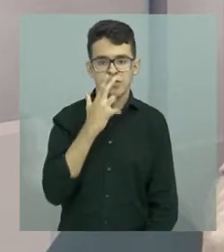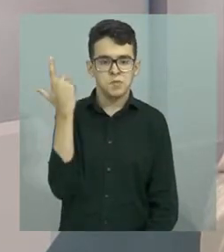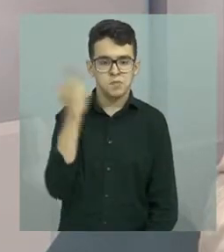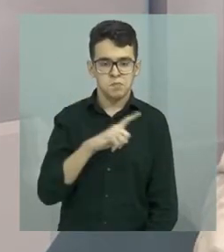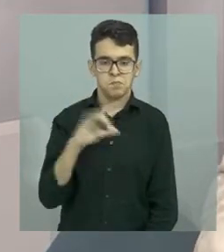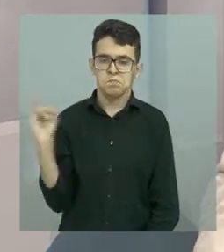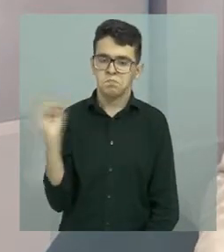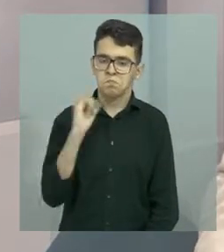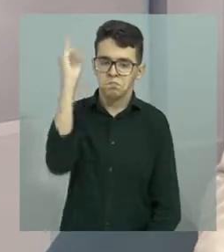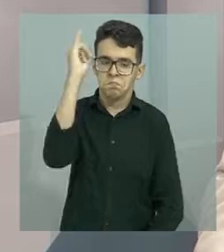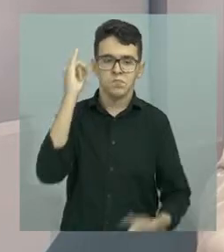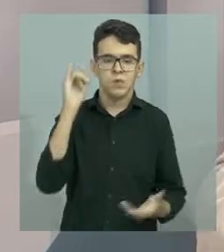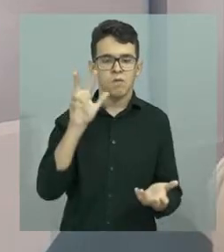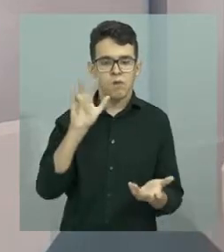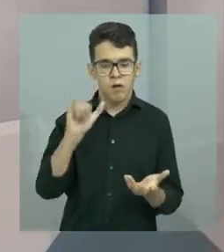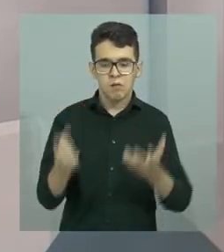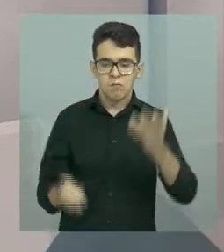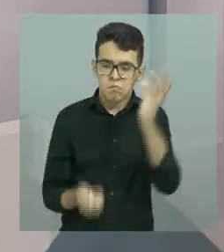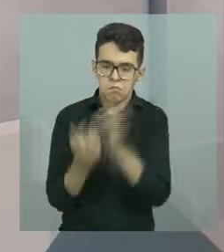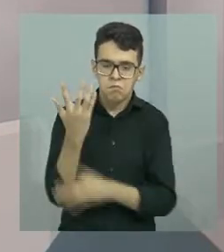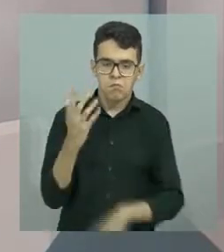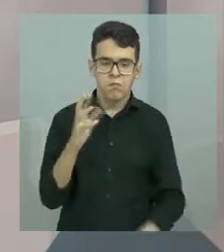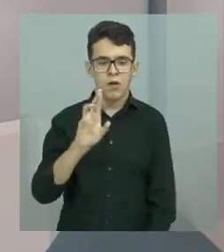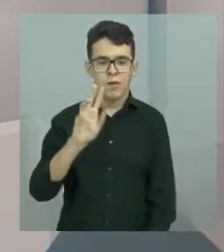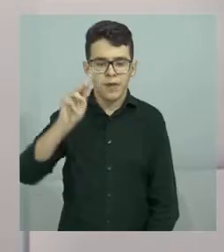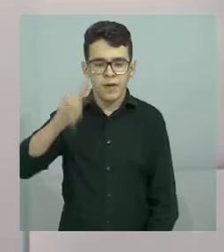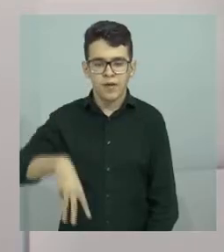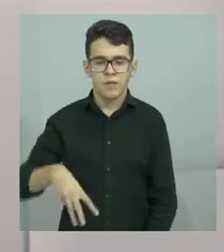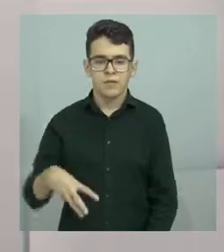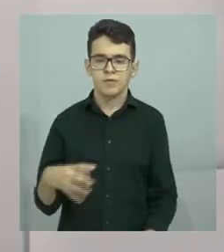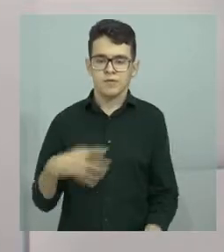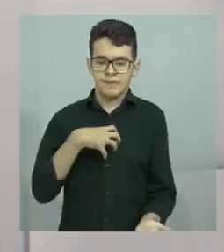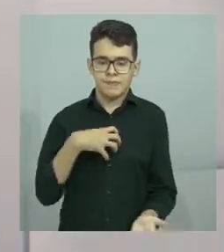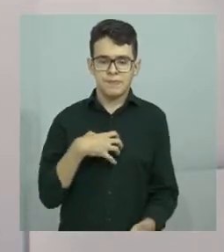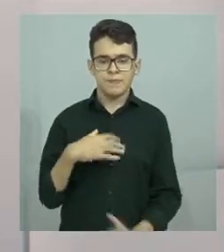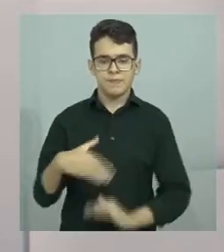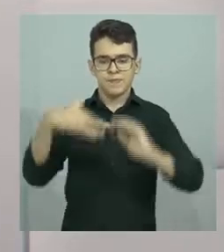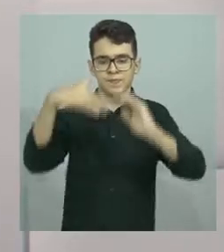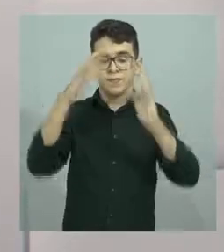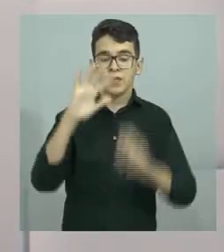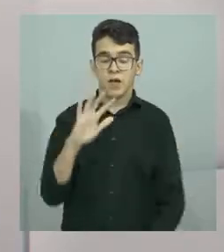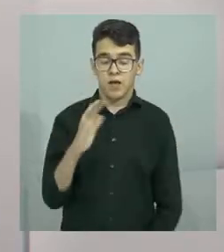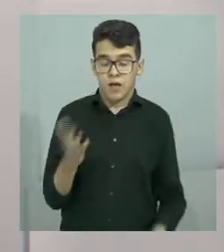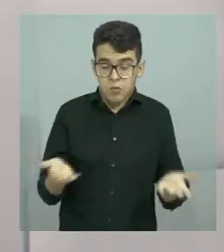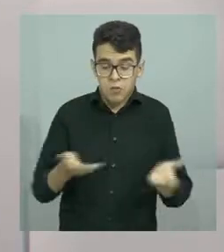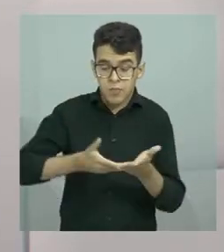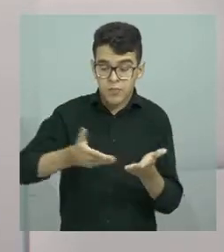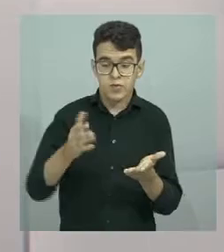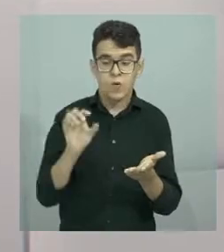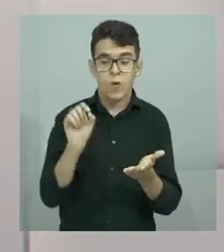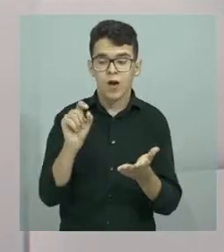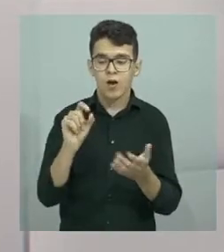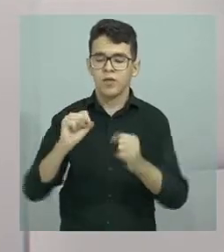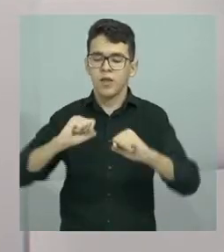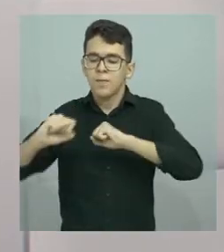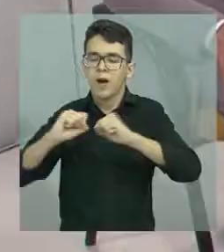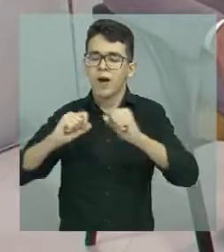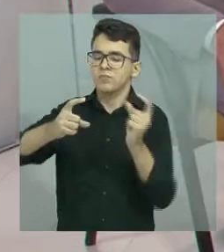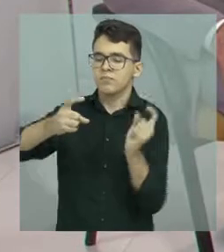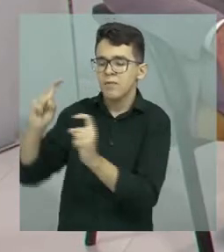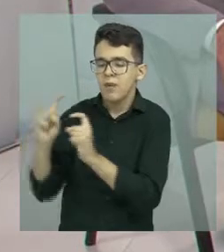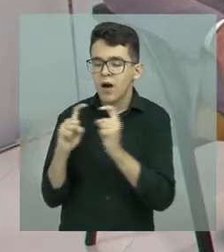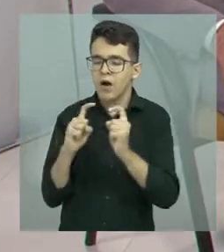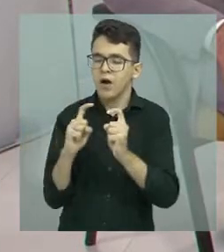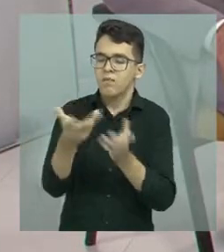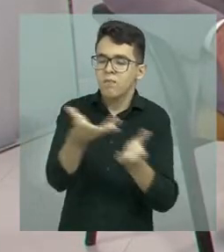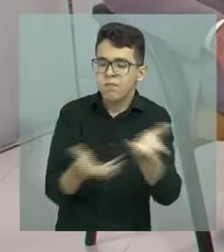criação desse mecanismo, que é um mecanismo inicialmente de debate, de proposição, mas que vai se configurar